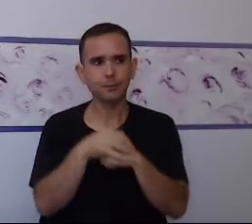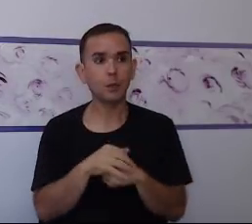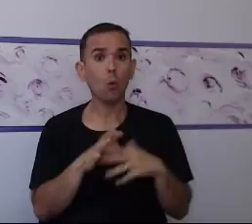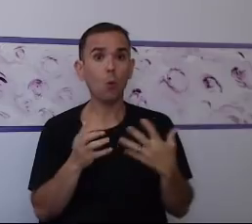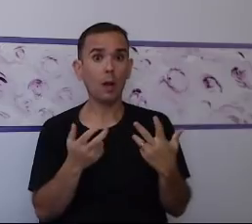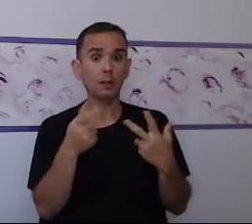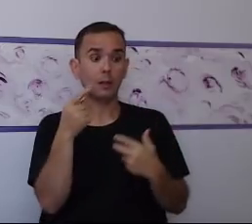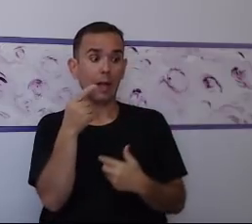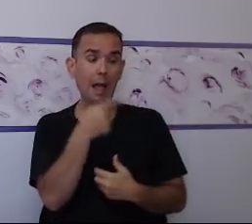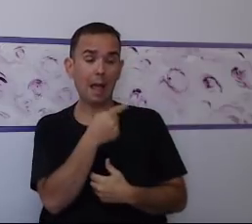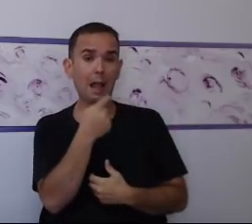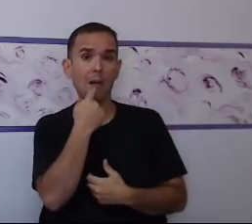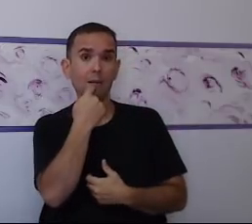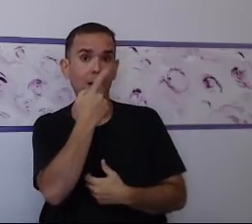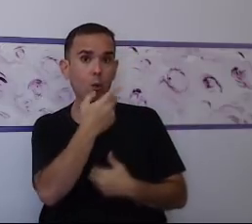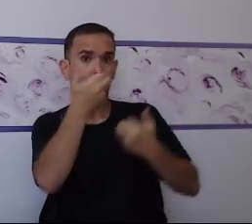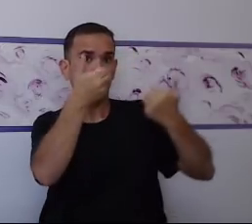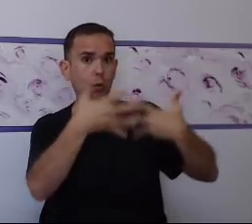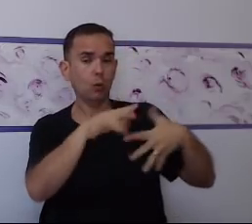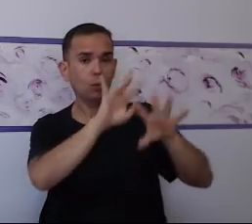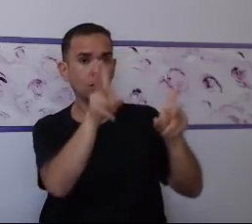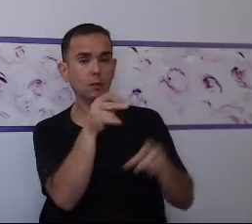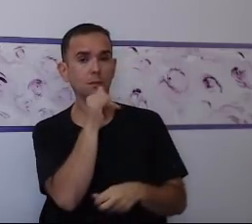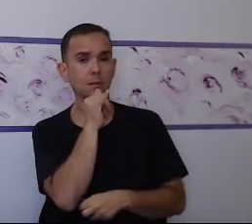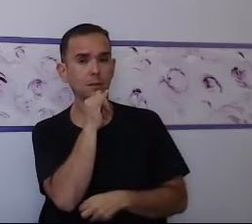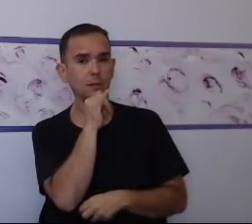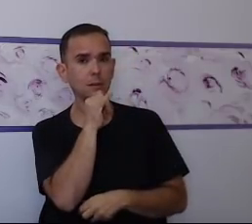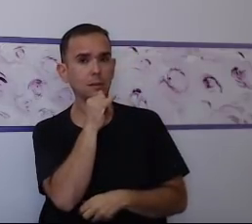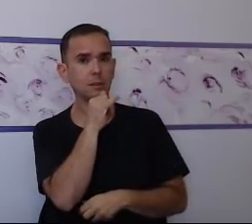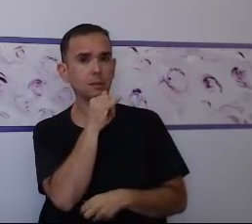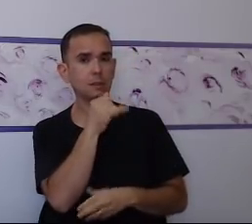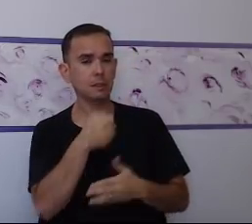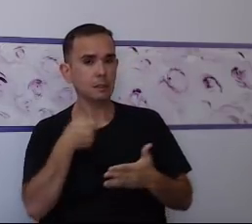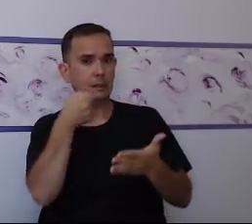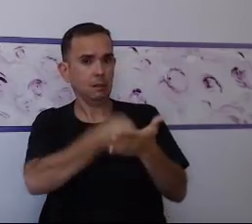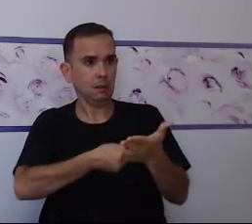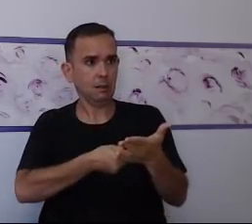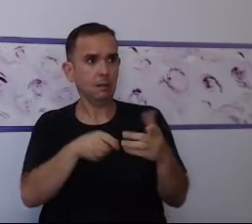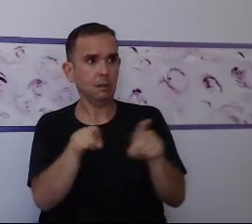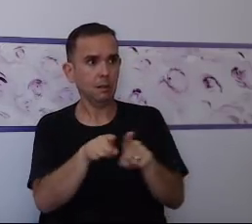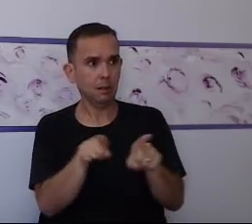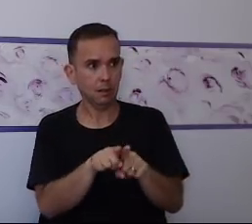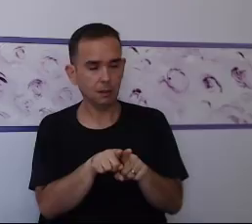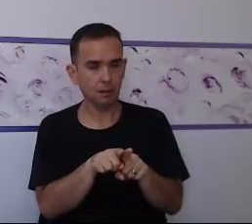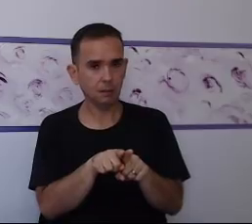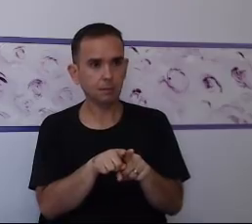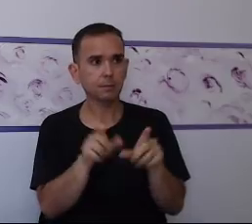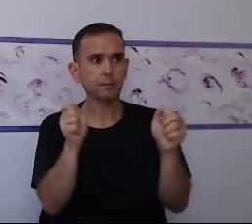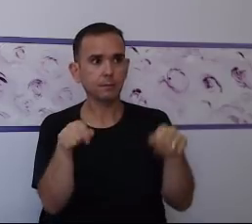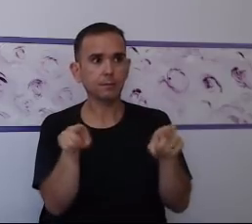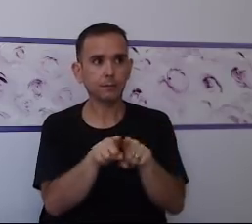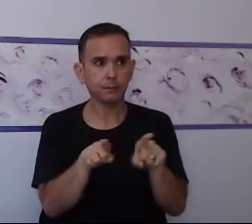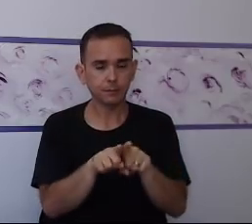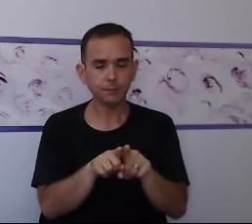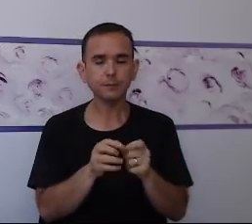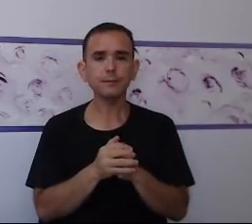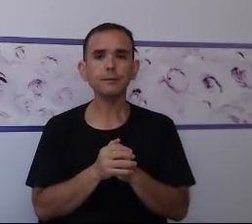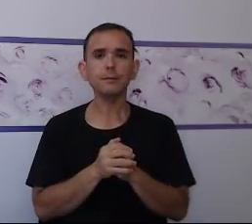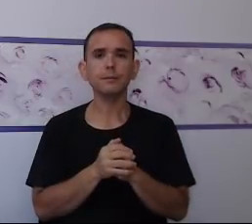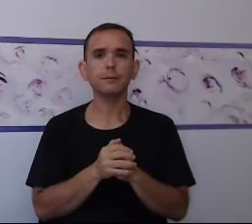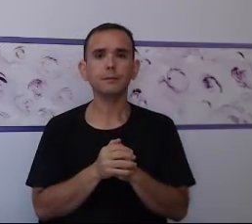Carol dá esse exemplo de reforçar, né? Ela deu o exemplo da letra A. A gente costuma dizer o